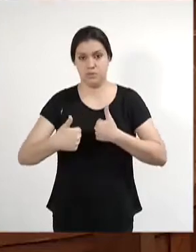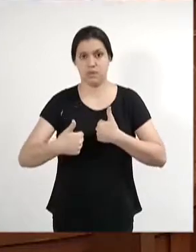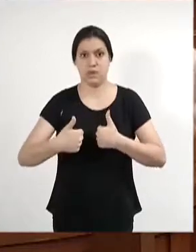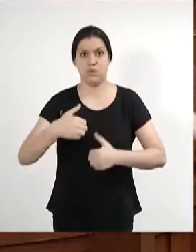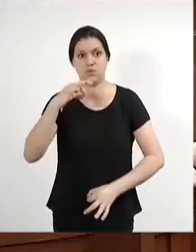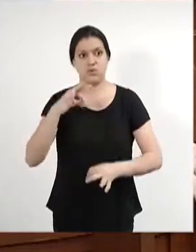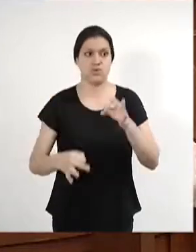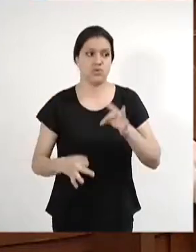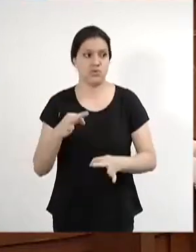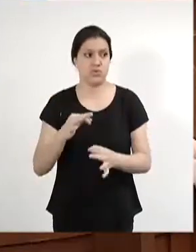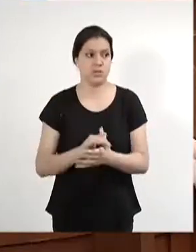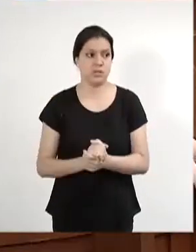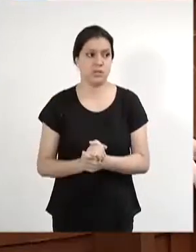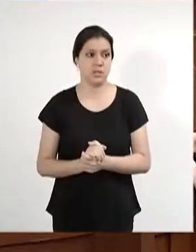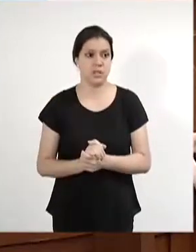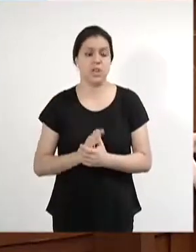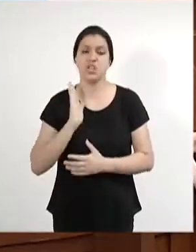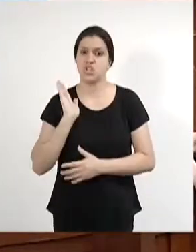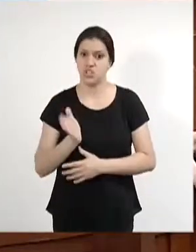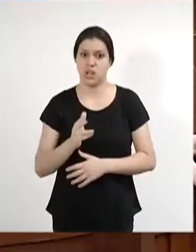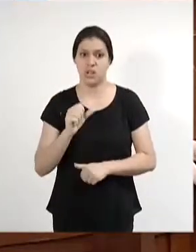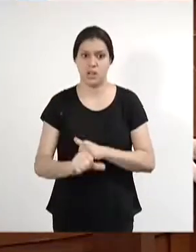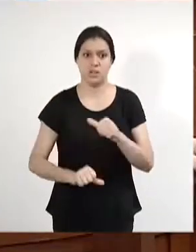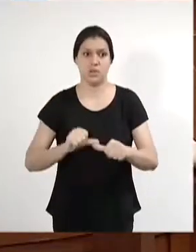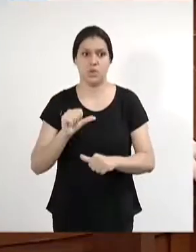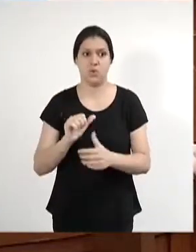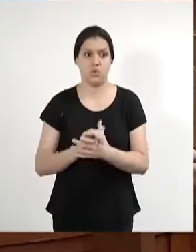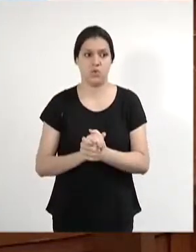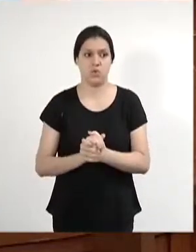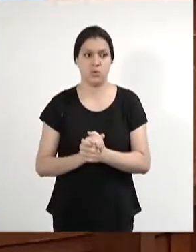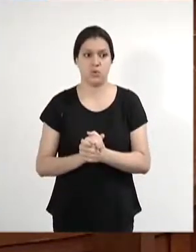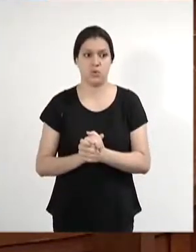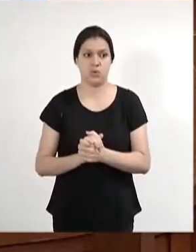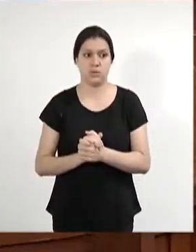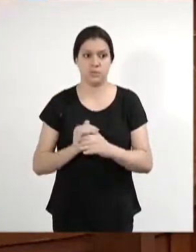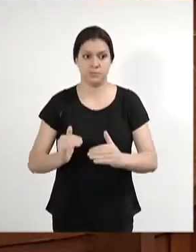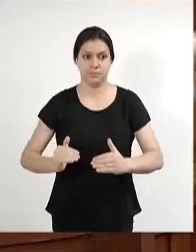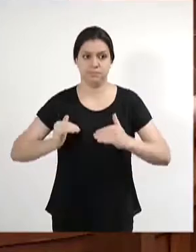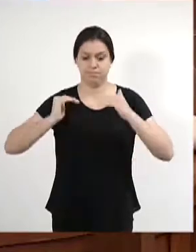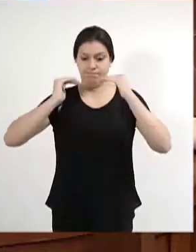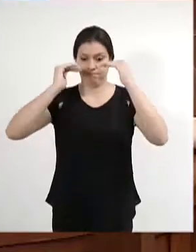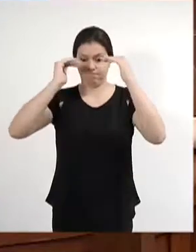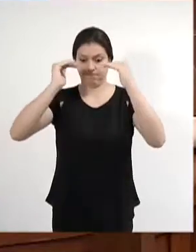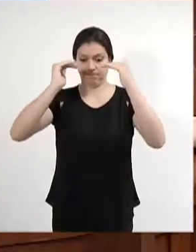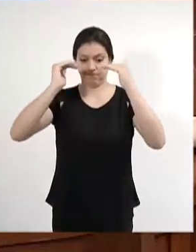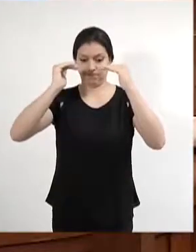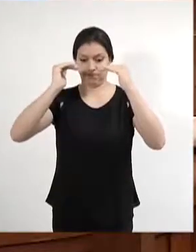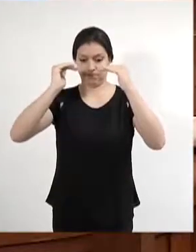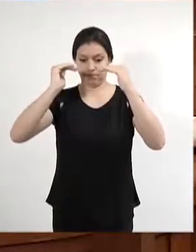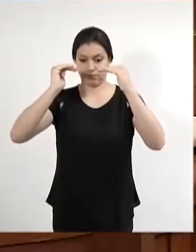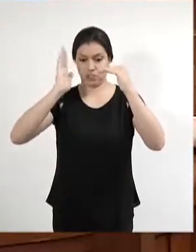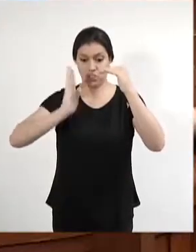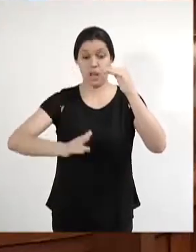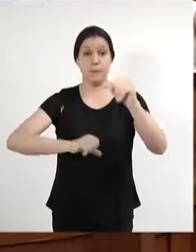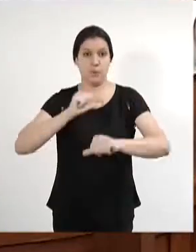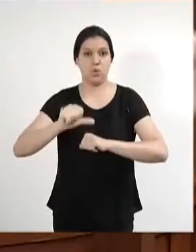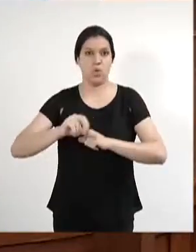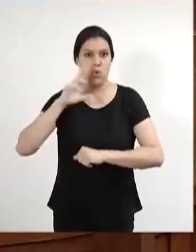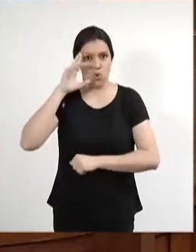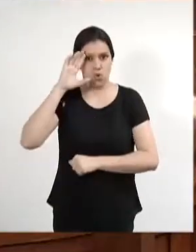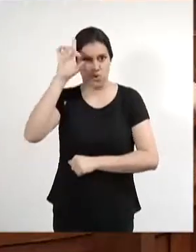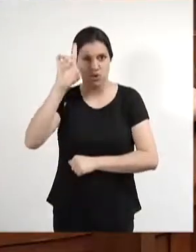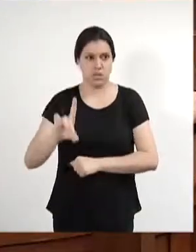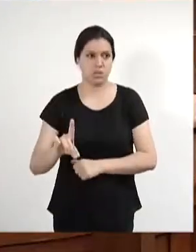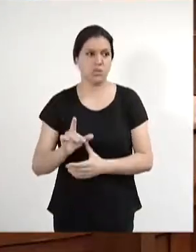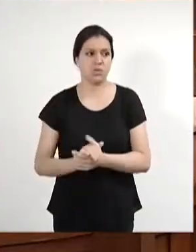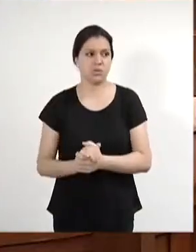já trocou o desembargador, já mudou a diretoria, já passou